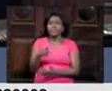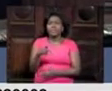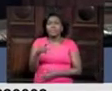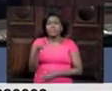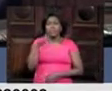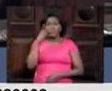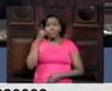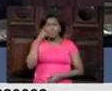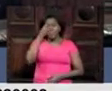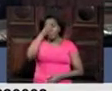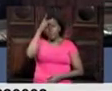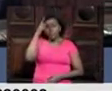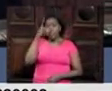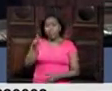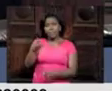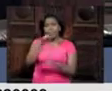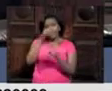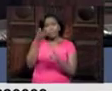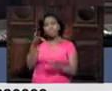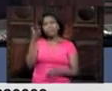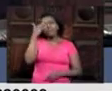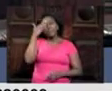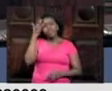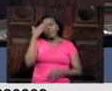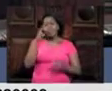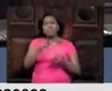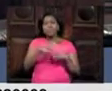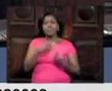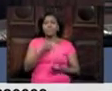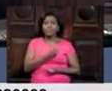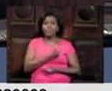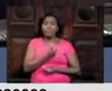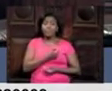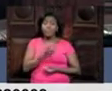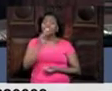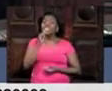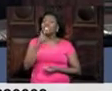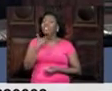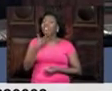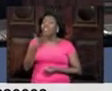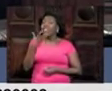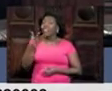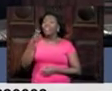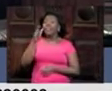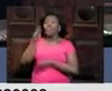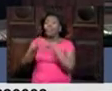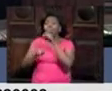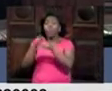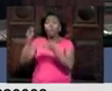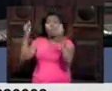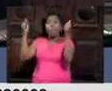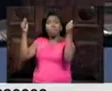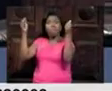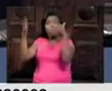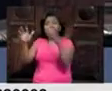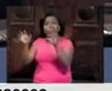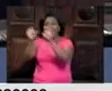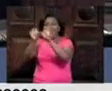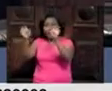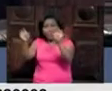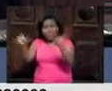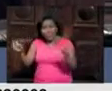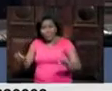diretamente implicado nessa situação, por causa do município de Itaboraí, a não ser que se queira desmontar a estrutura industrial